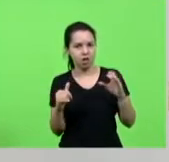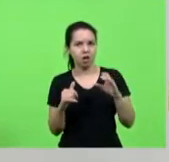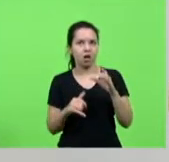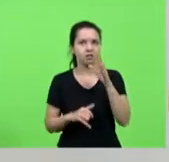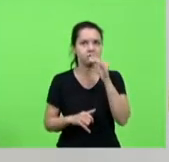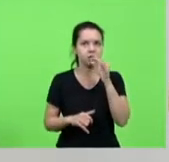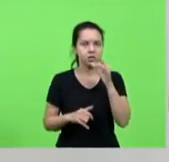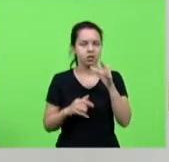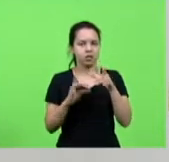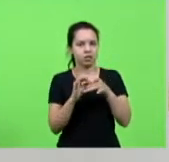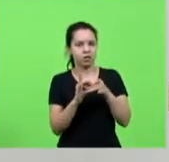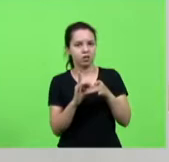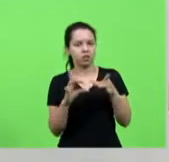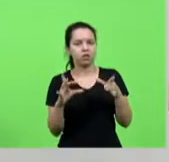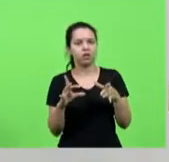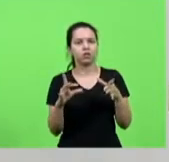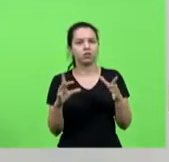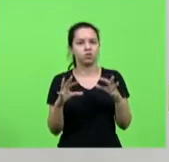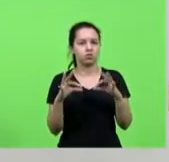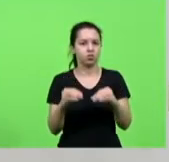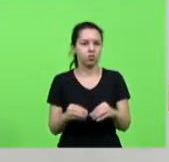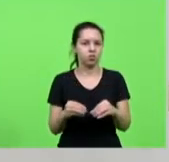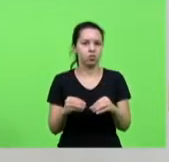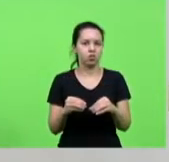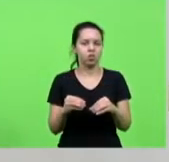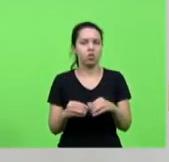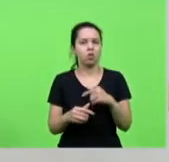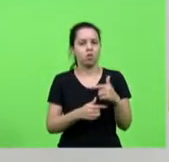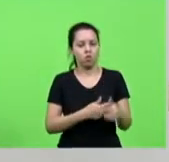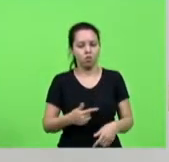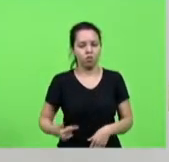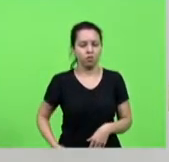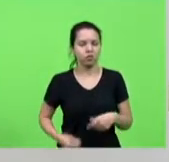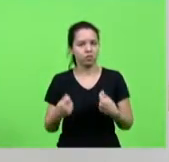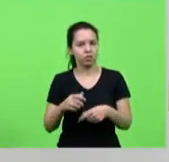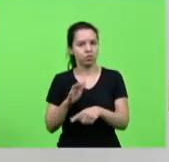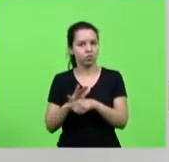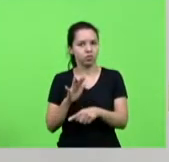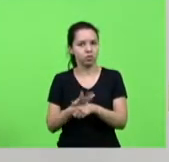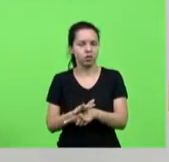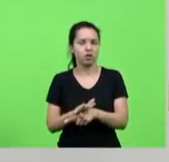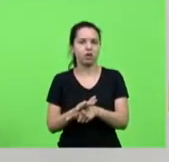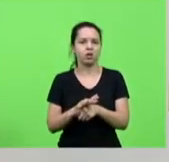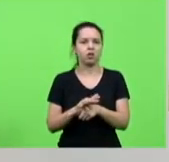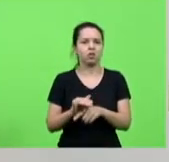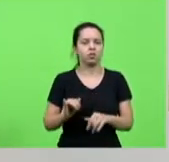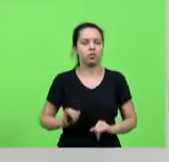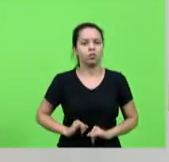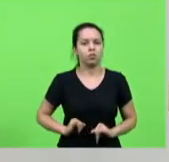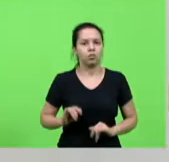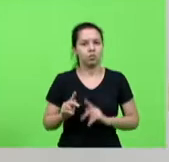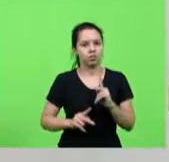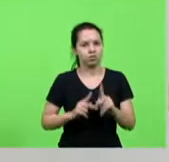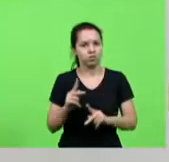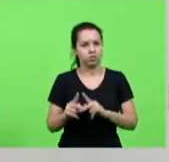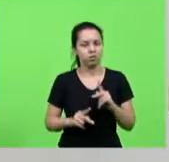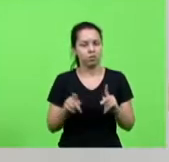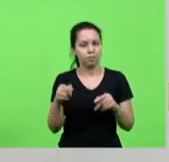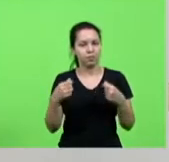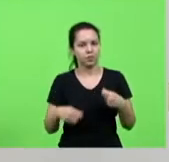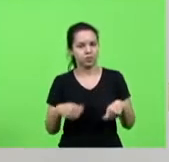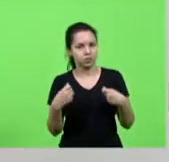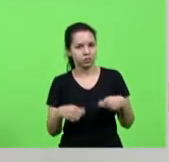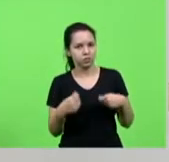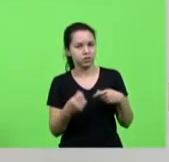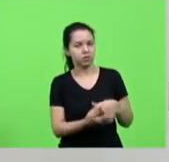E a função principal do governo é amenizar o sofrimento da população, não o contrário. E é um sofrimento você precisar de um serviço e você